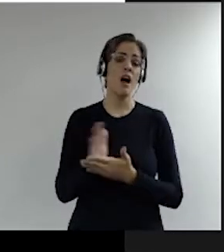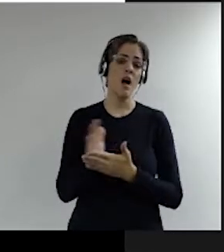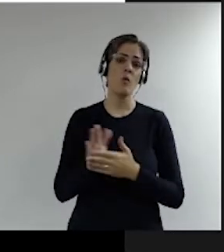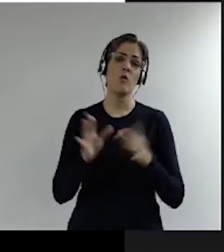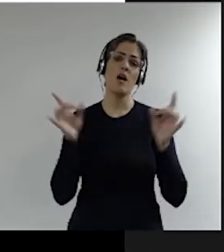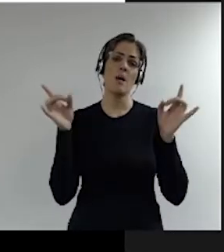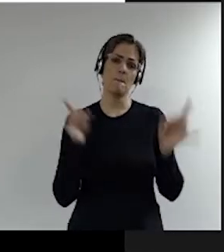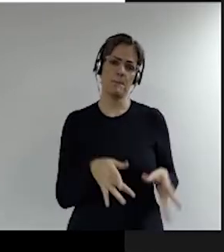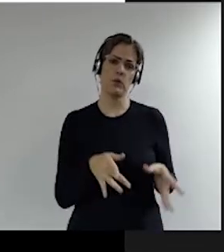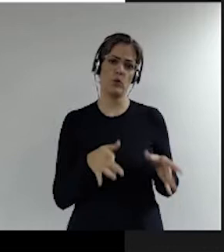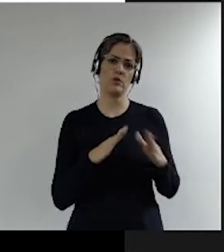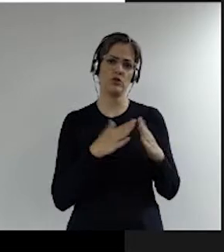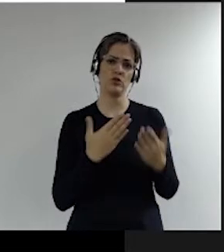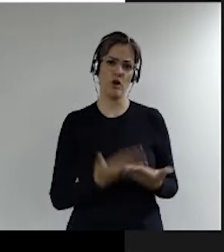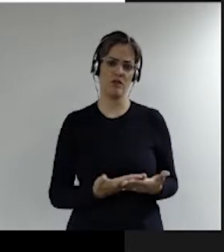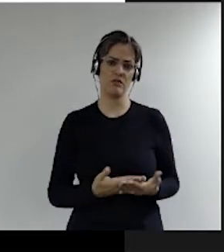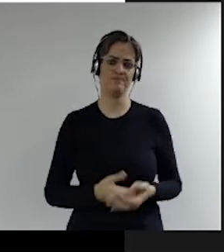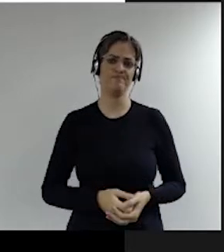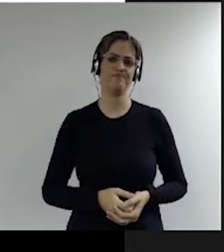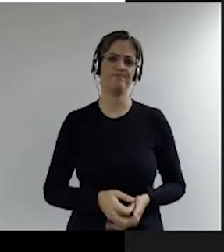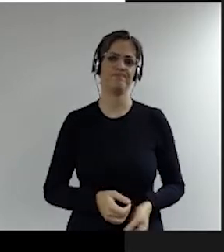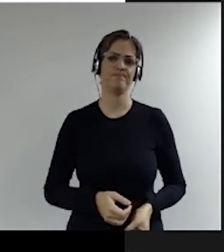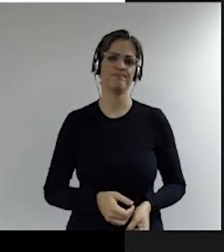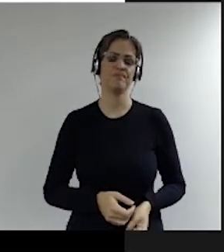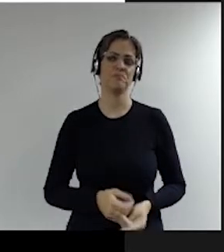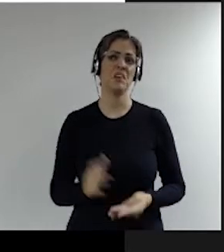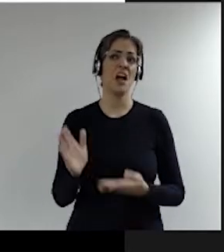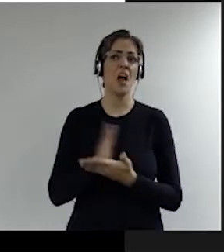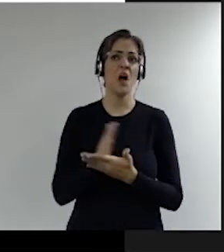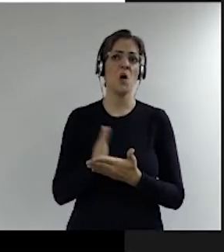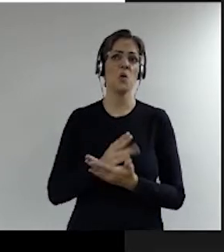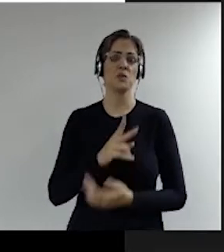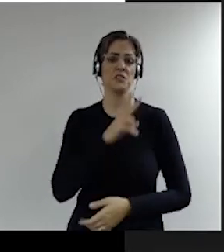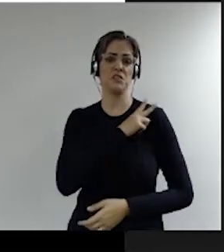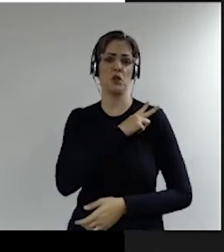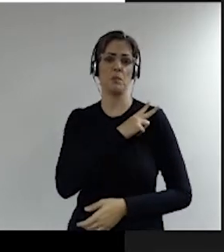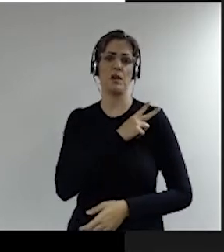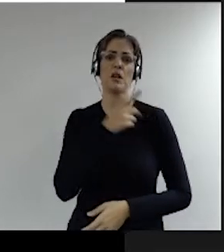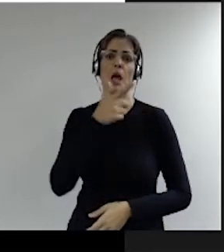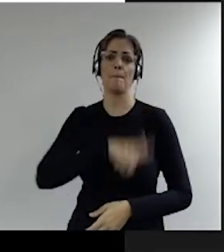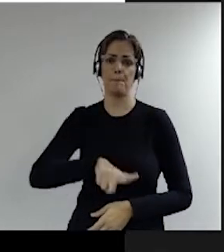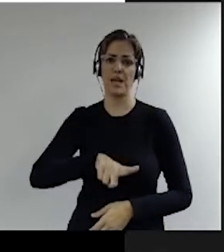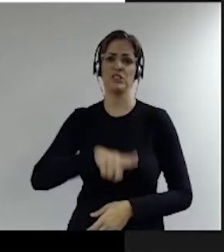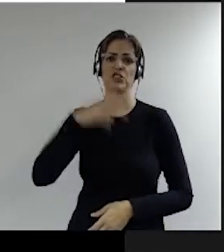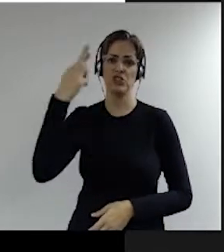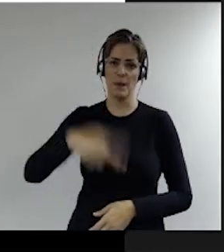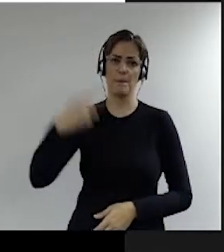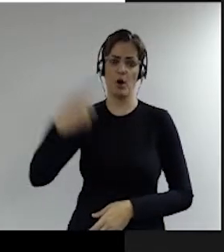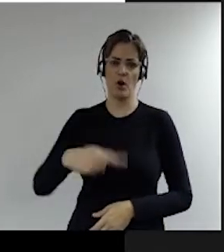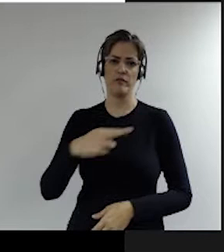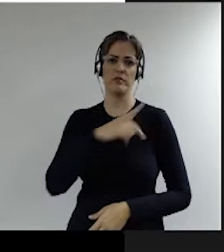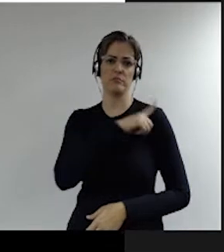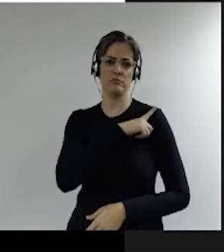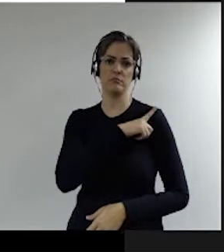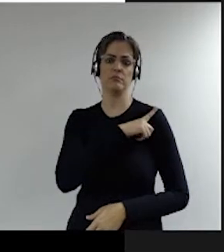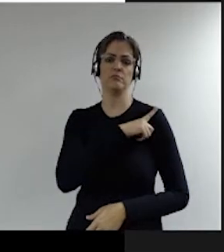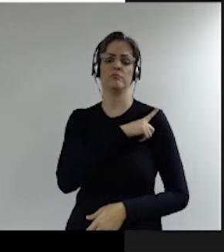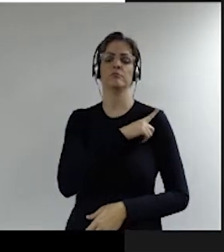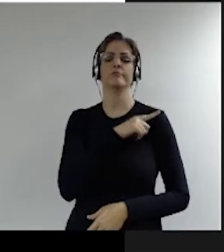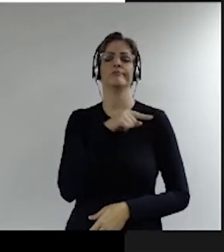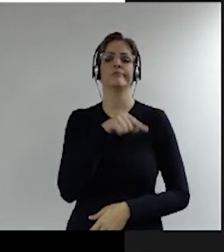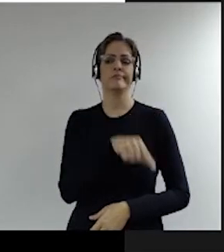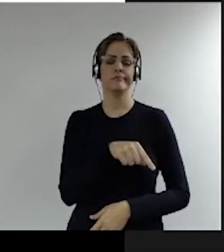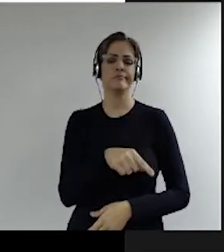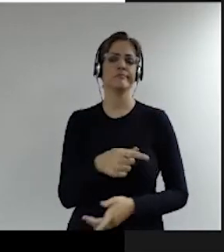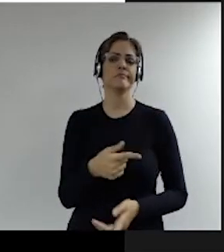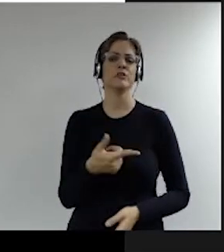uma parte entra para o ensino médio e repete no primeiro ano, e no primeiro ano do ensino médio,